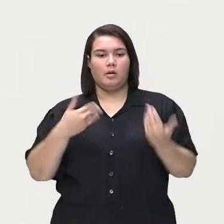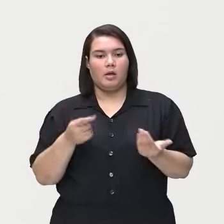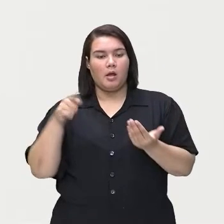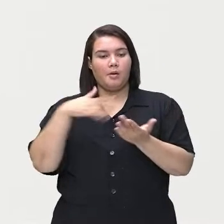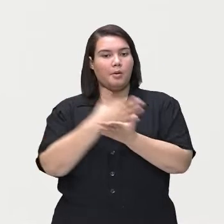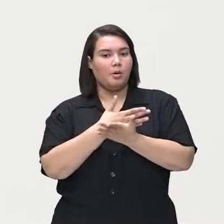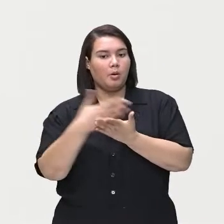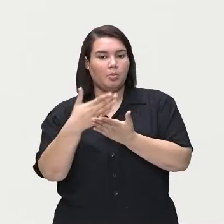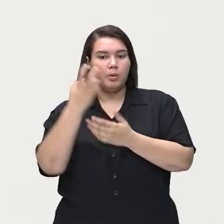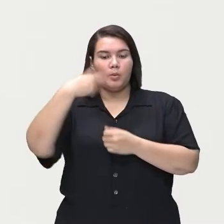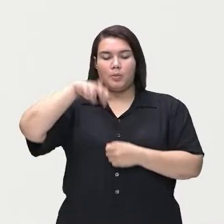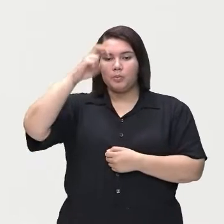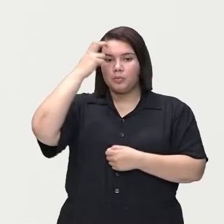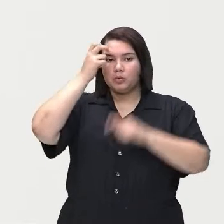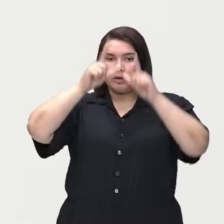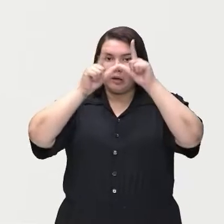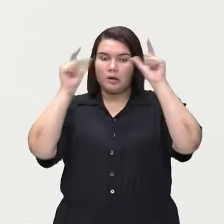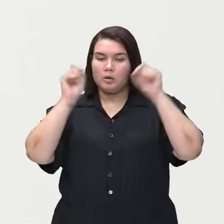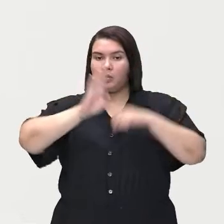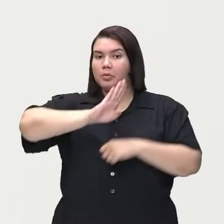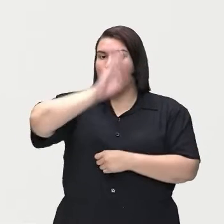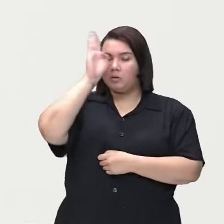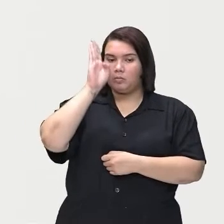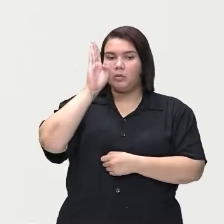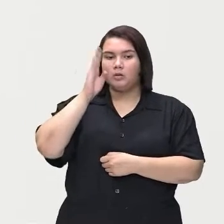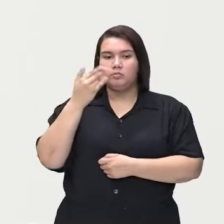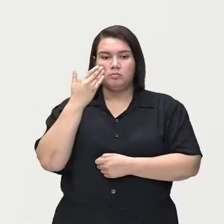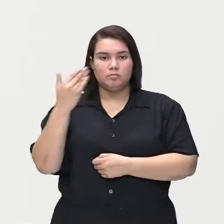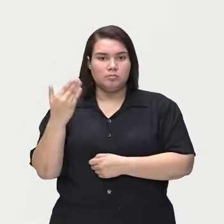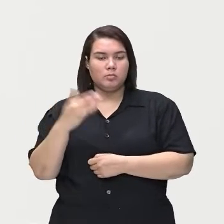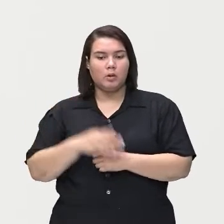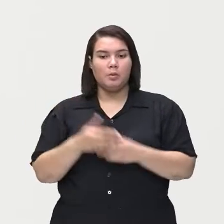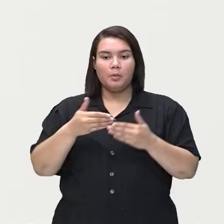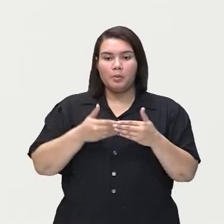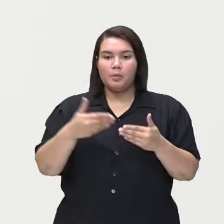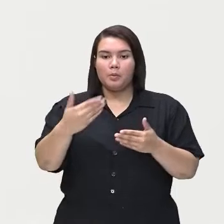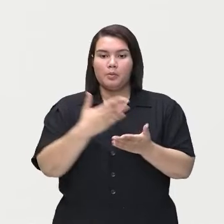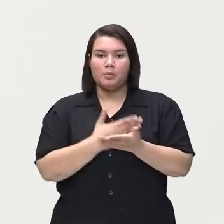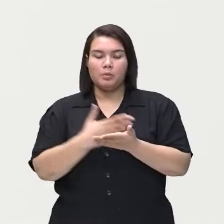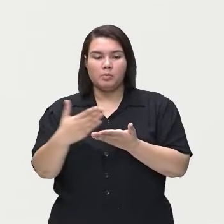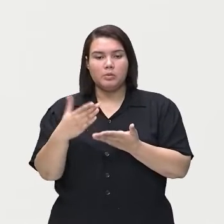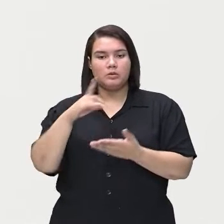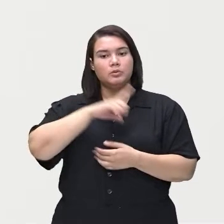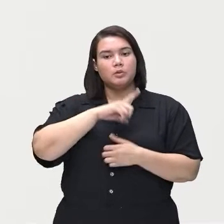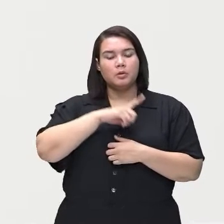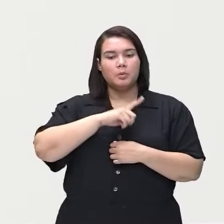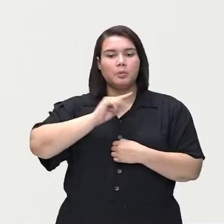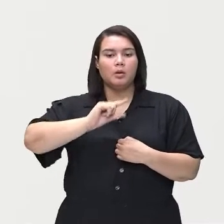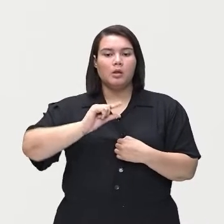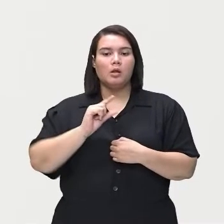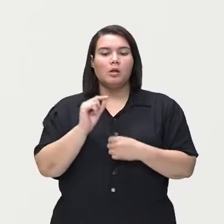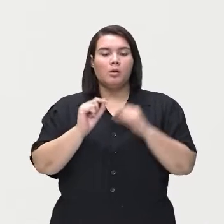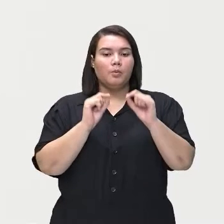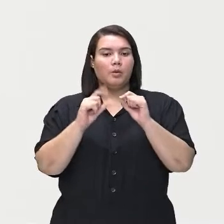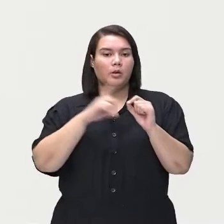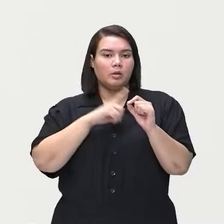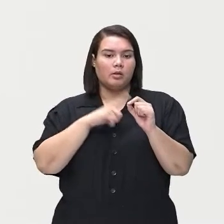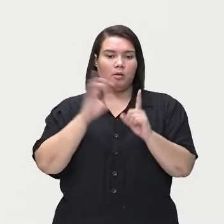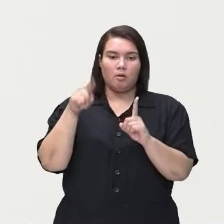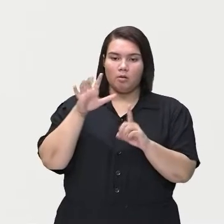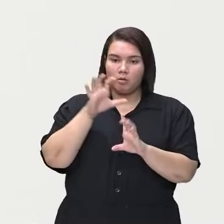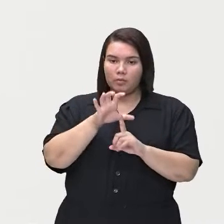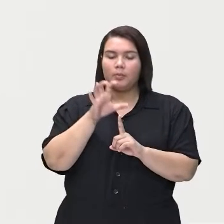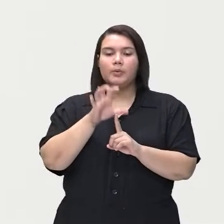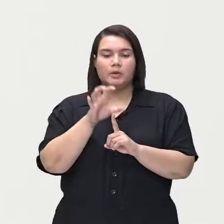da cultura grego-romana, a partir do momento em que eles começam a ter aí essa